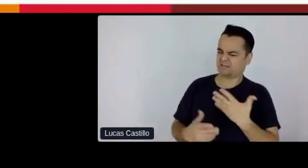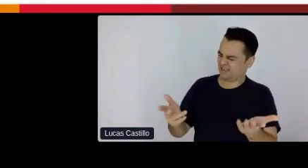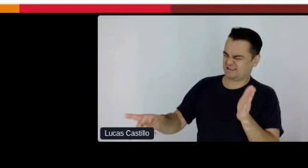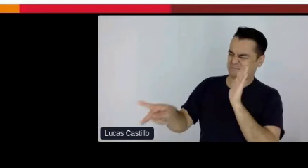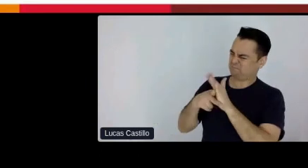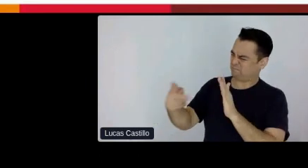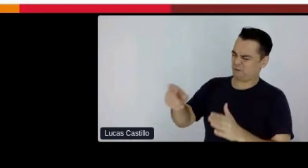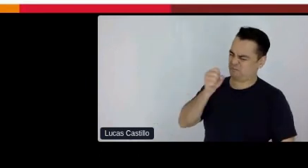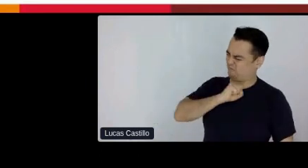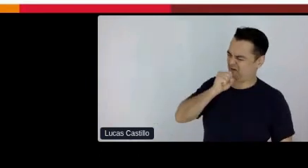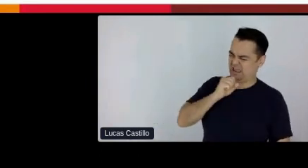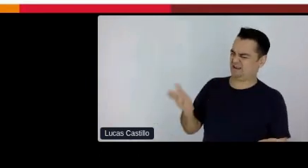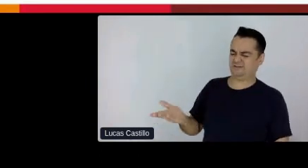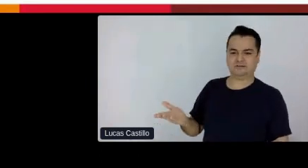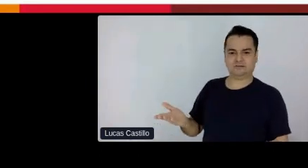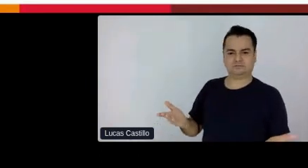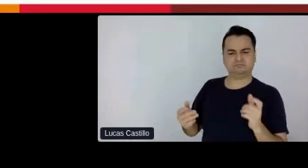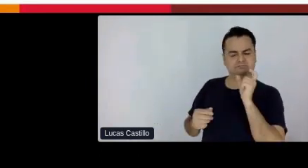às vezes, a pessoa